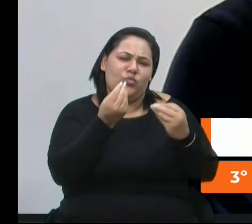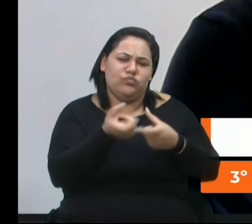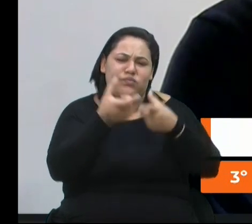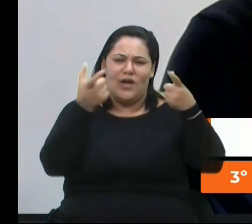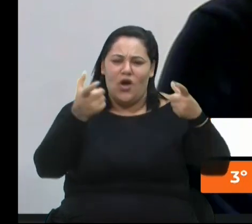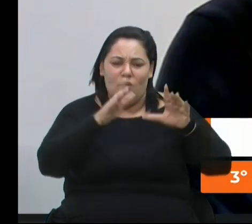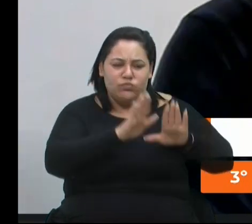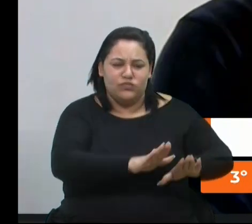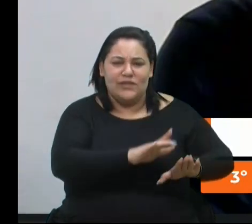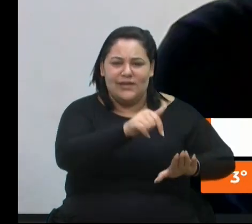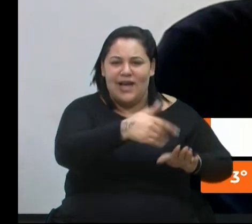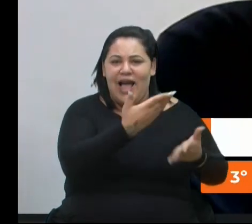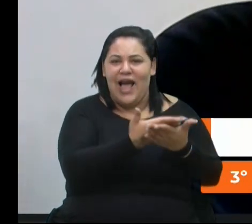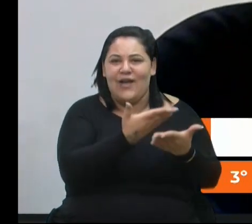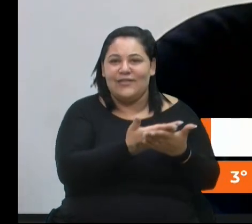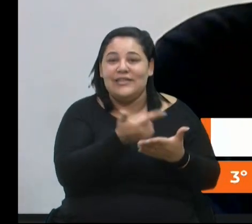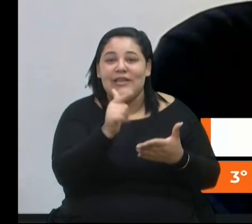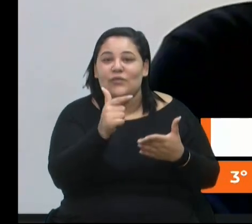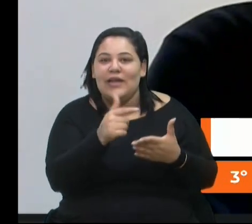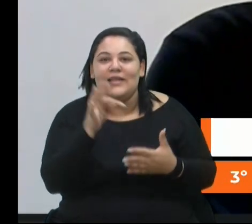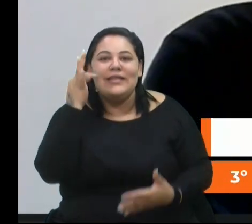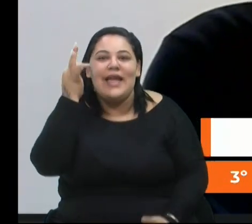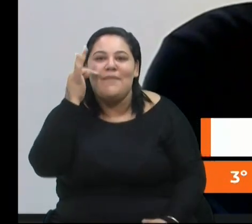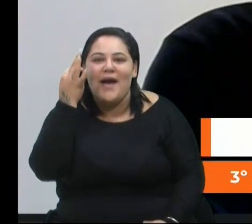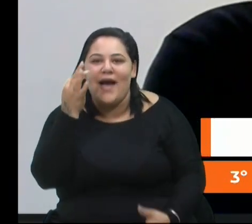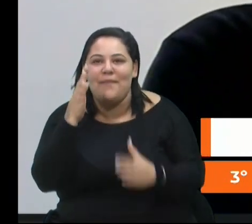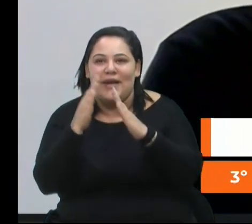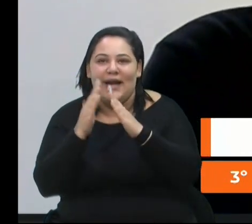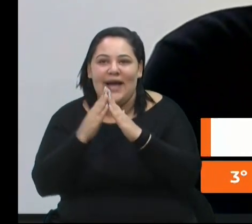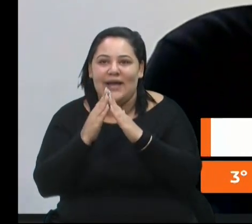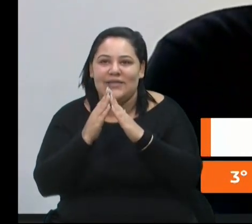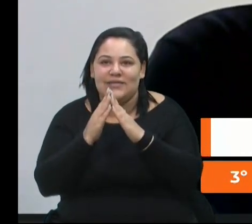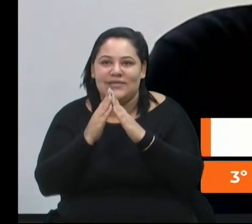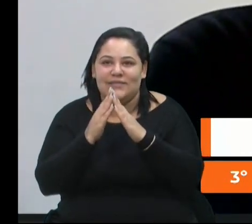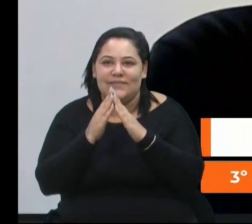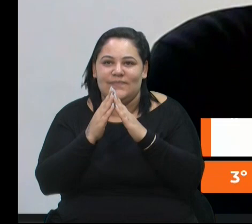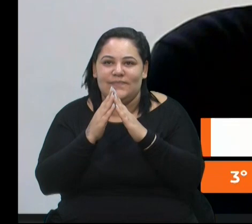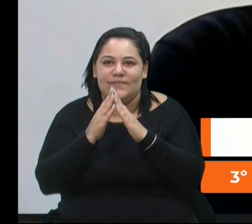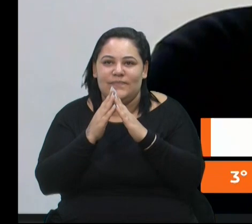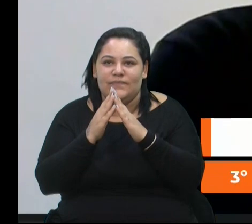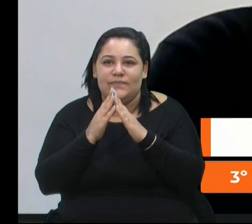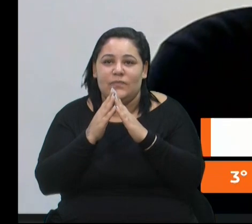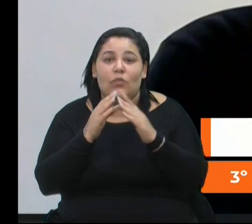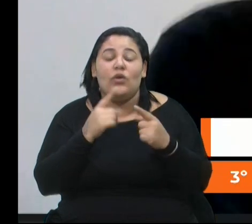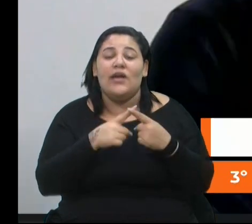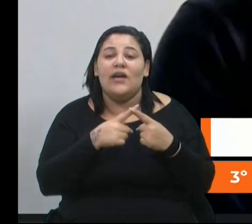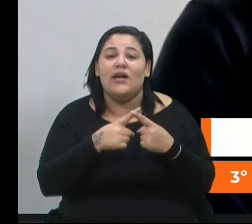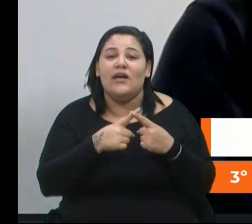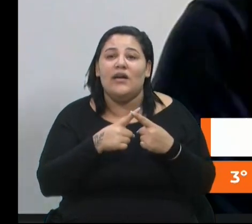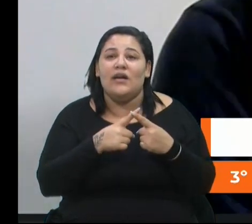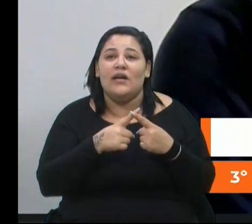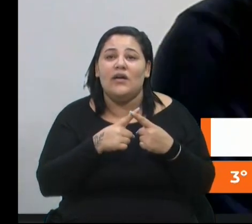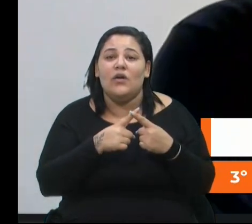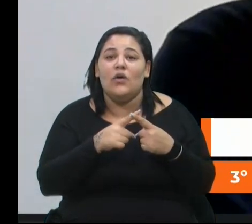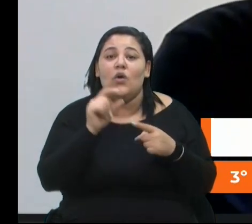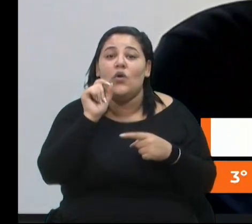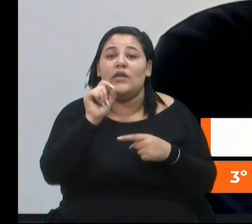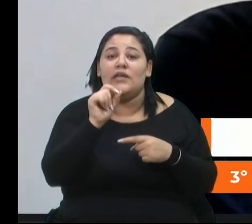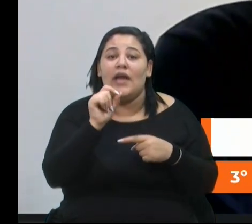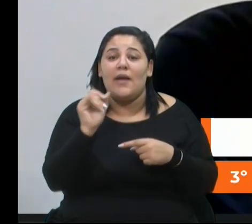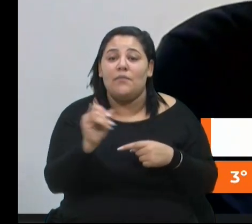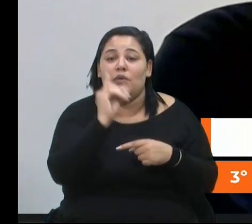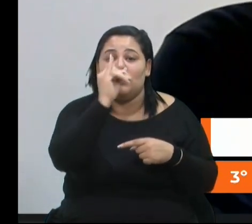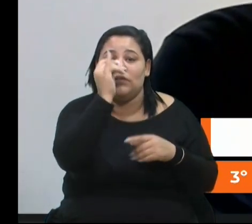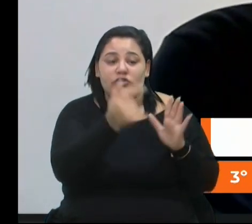aula. Não tem tarefa para casa, nem no ensino médio. Porque o que é importante de